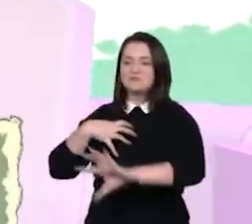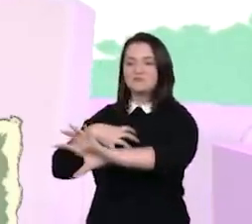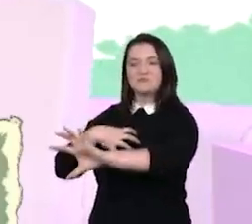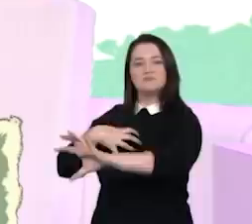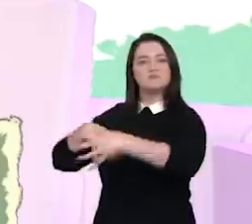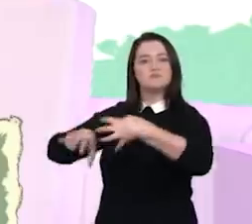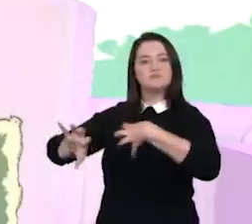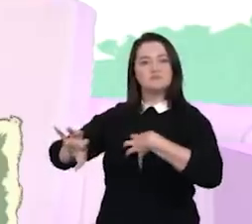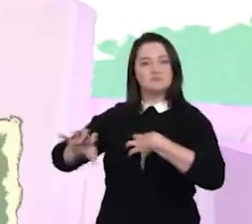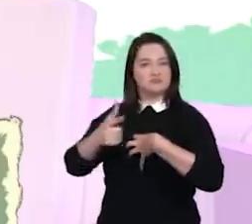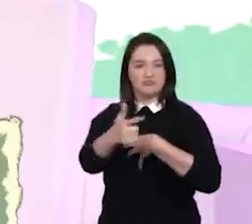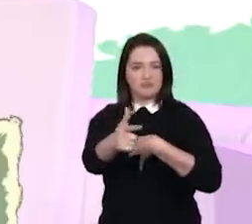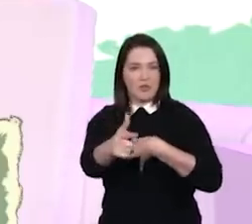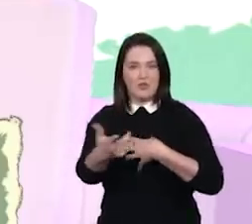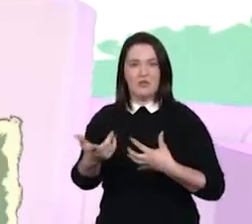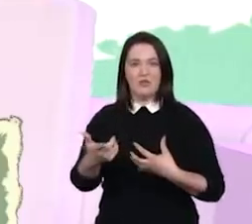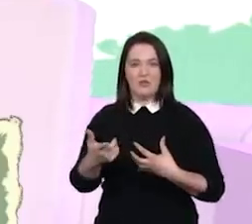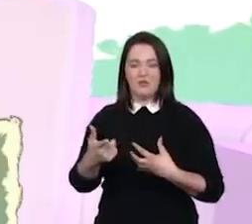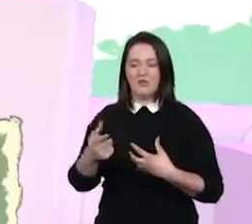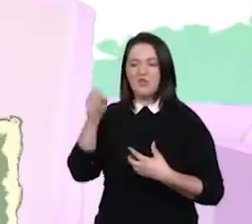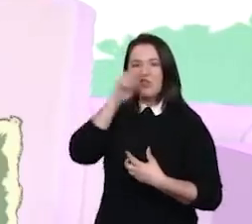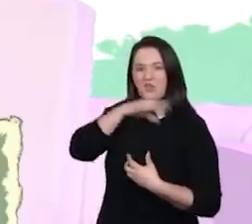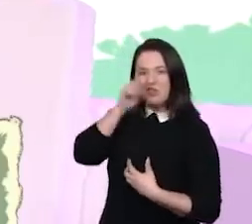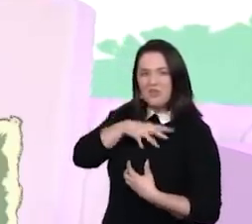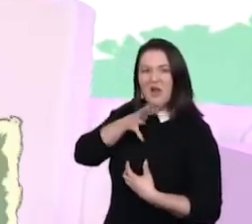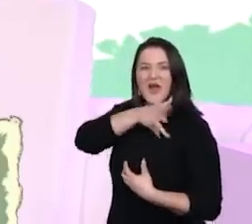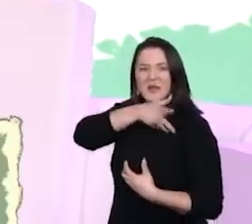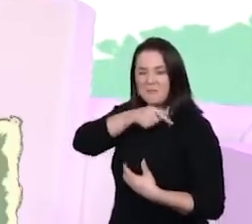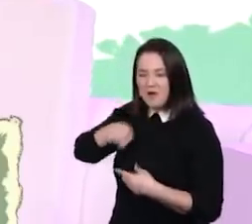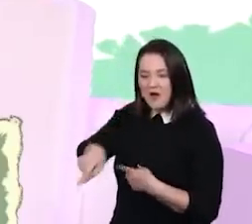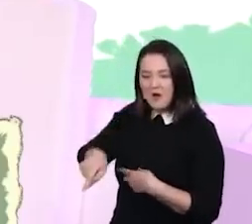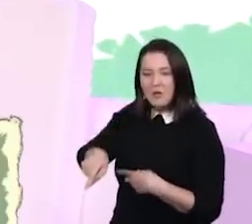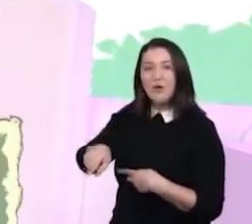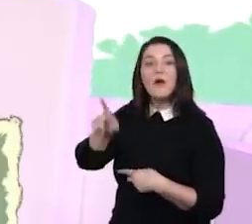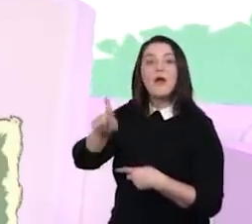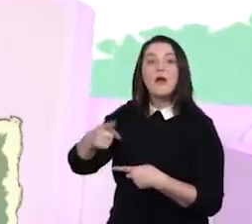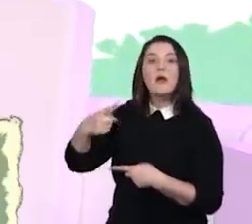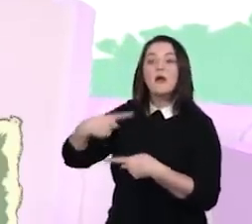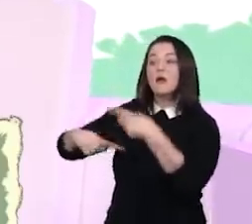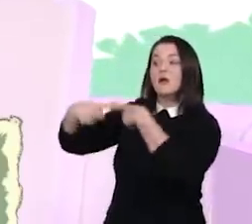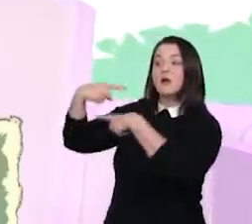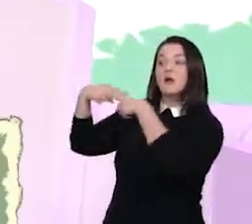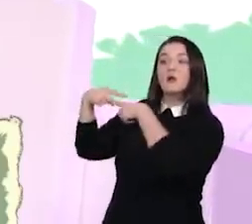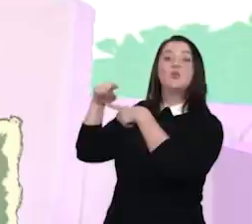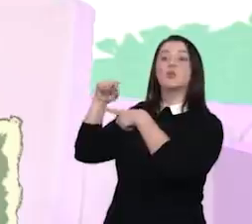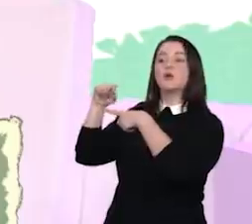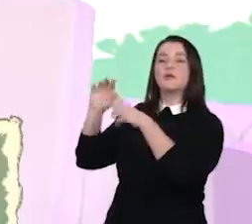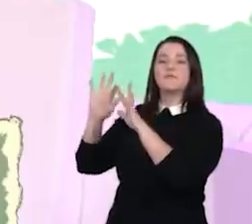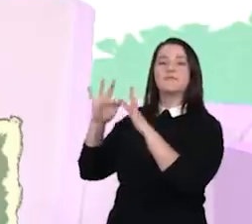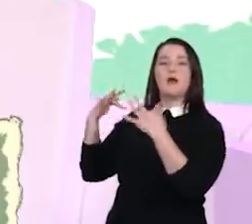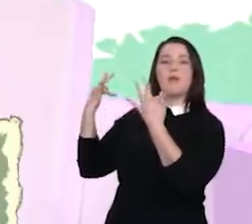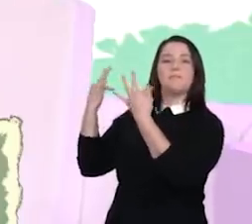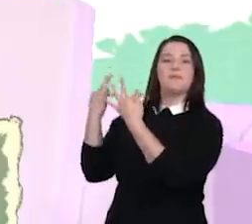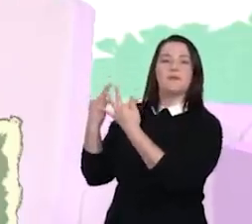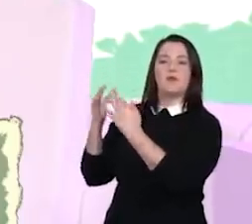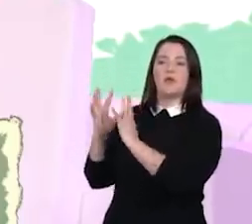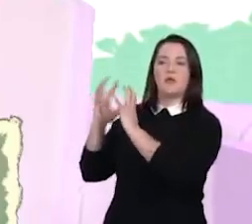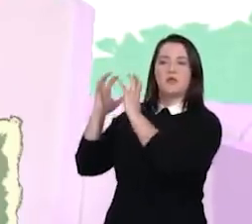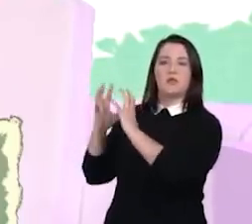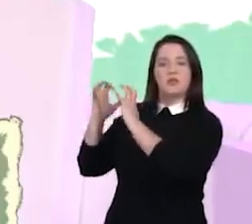outro, maltrata animais, pode ser consequência de uma relação familiar